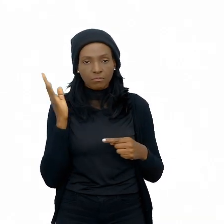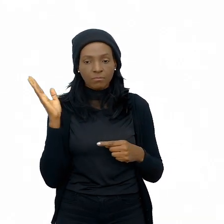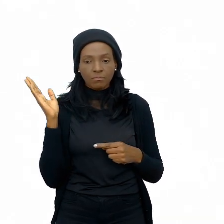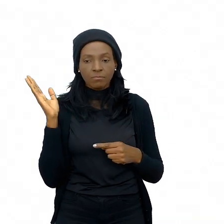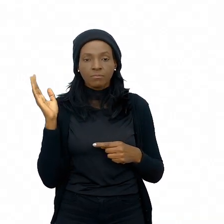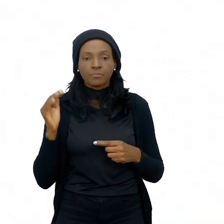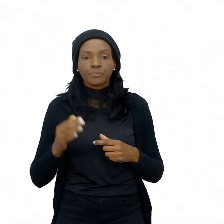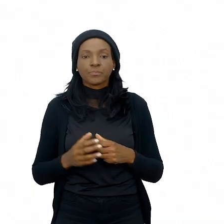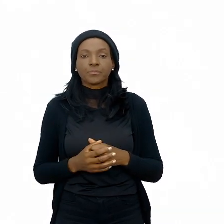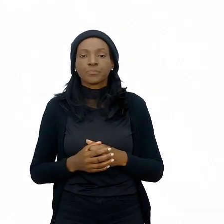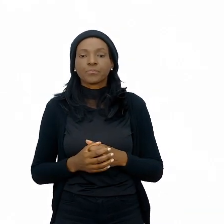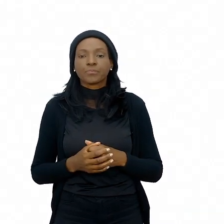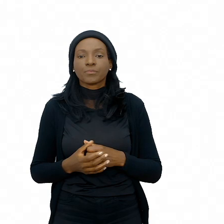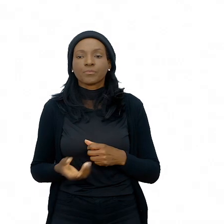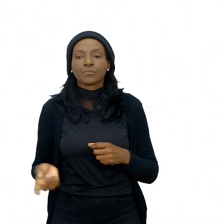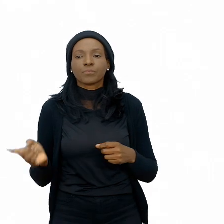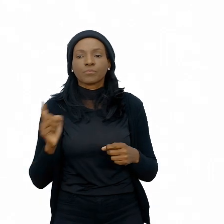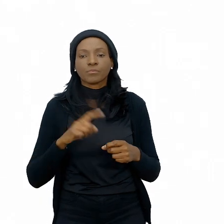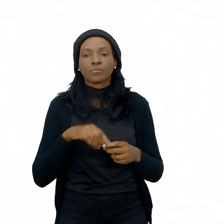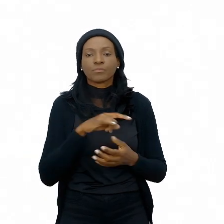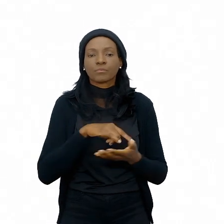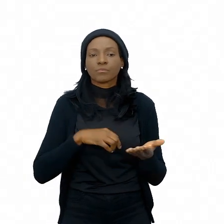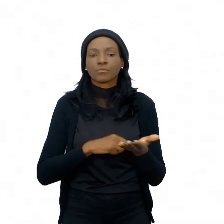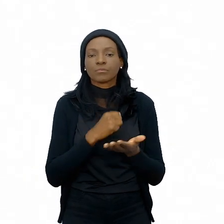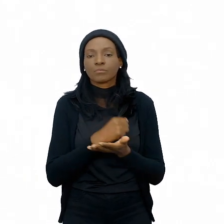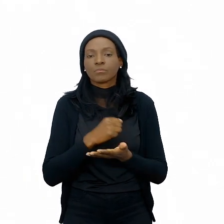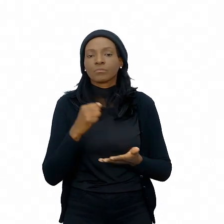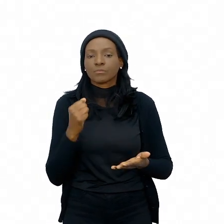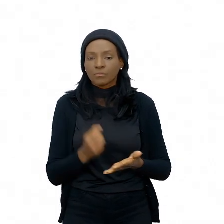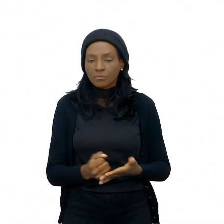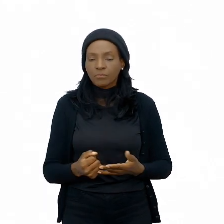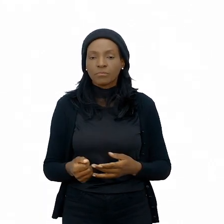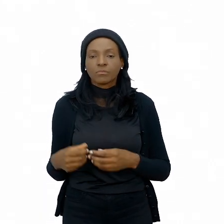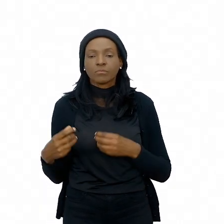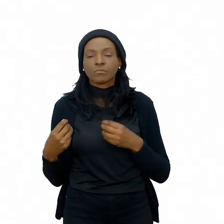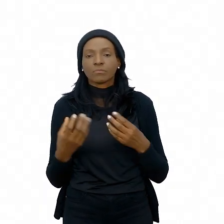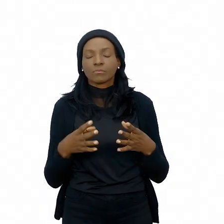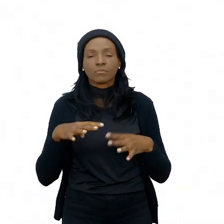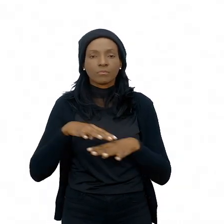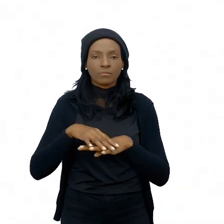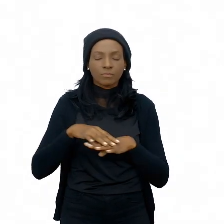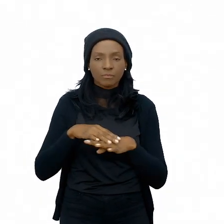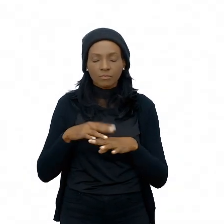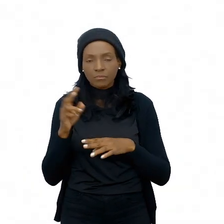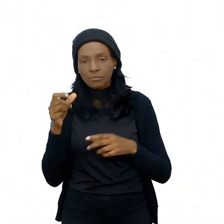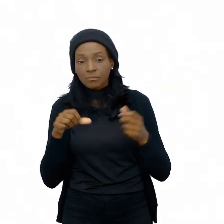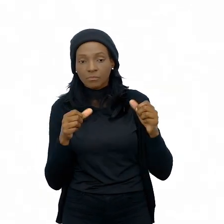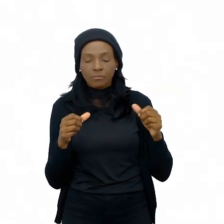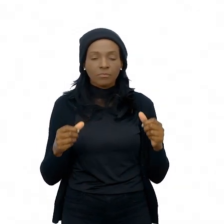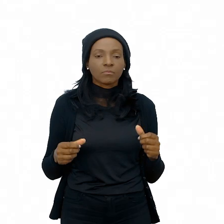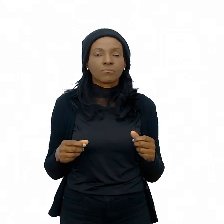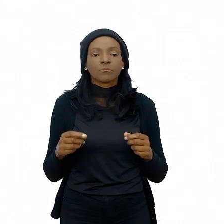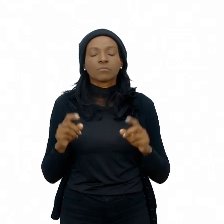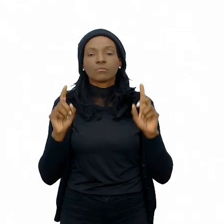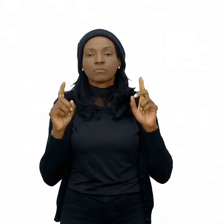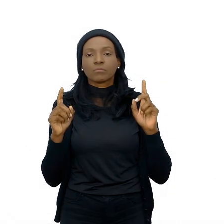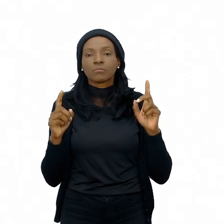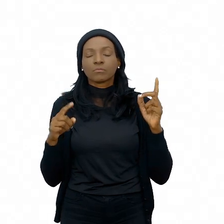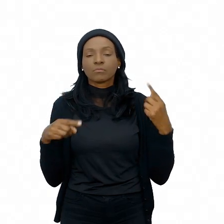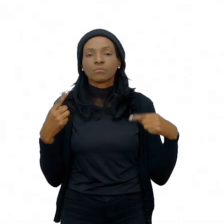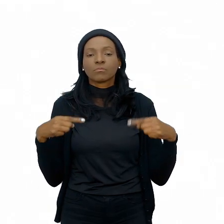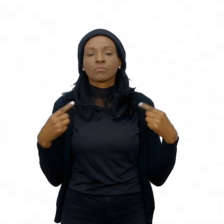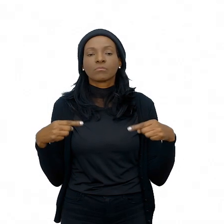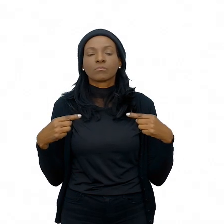retomar o documento orientador da sondagem de matemática, discutir